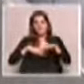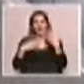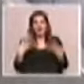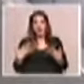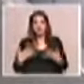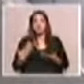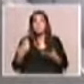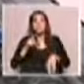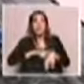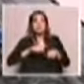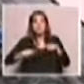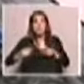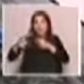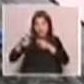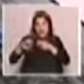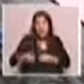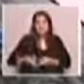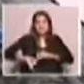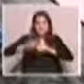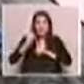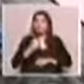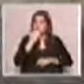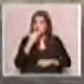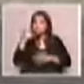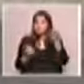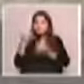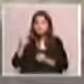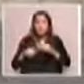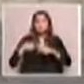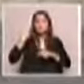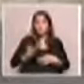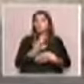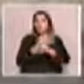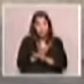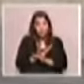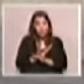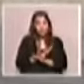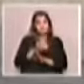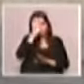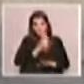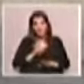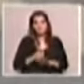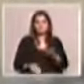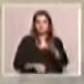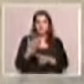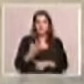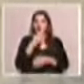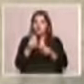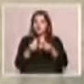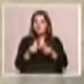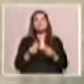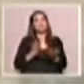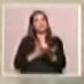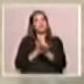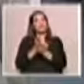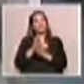tempos de caça, da pesca e da recolha de frutos, e após ter domado o fogo, o homem criou uma iguaria que nunca mais abandonou a